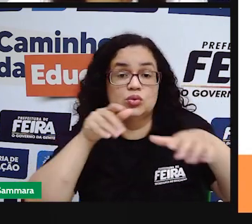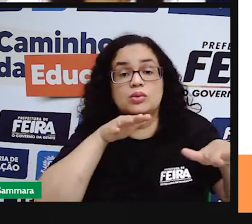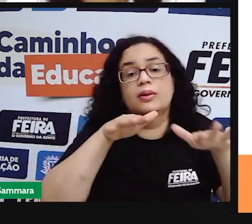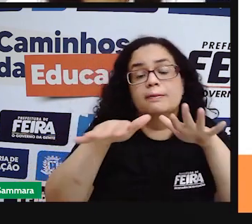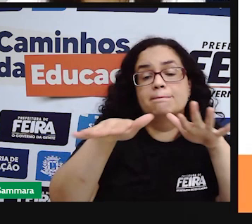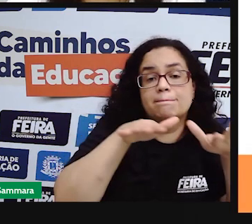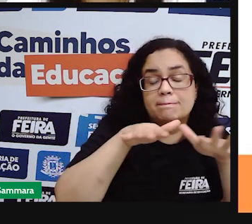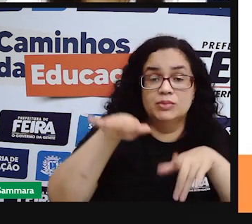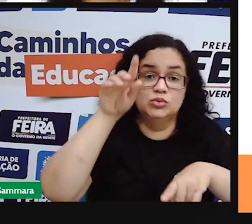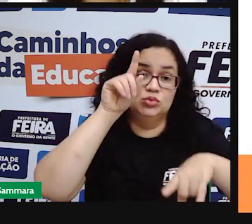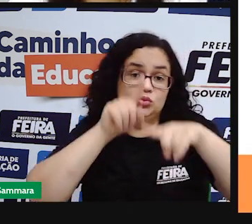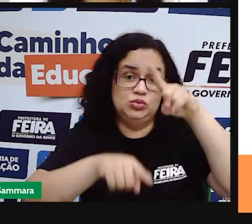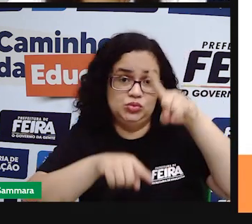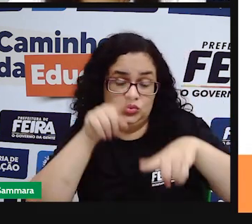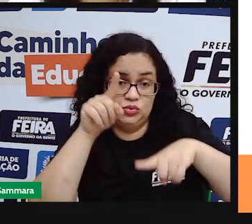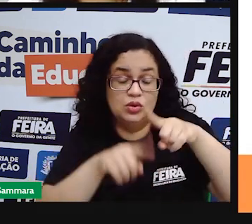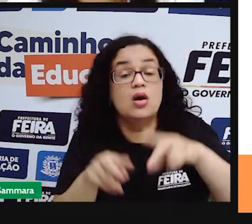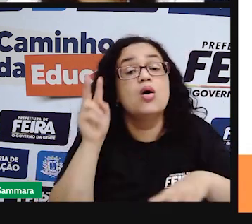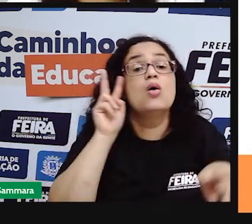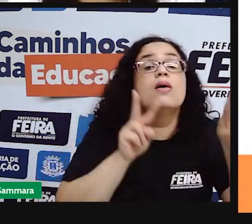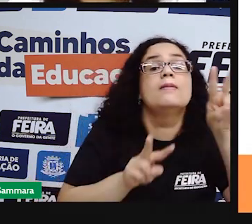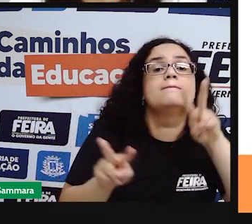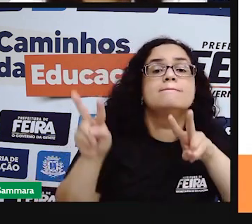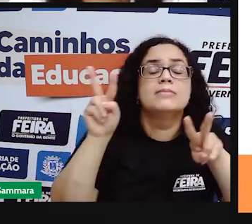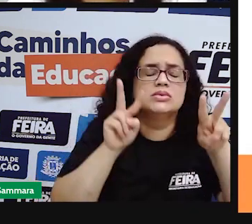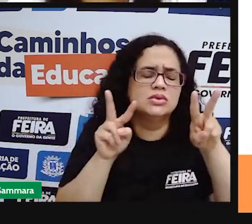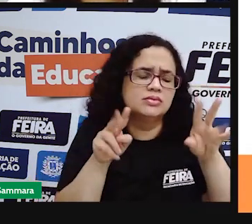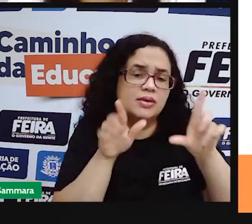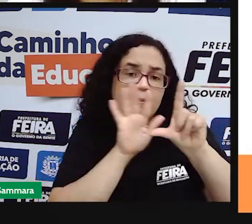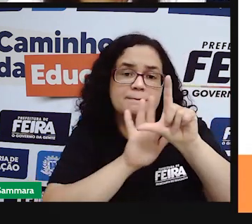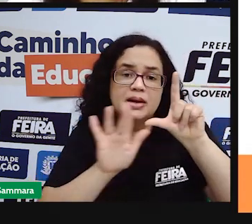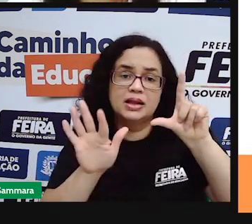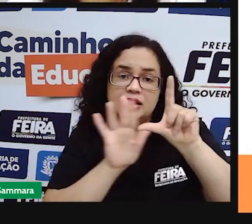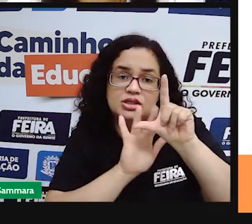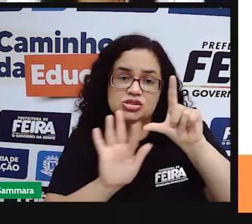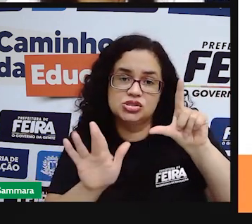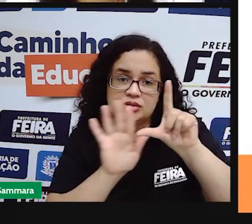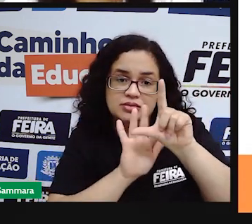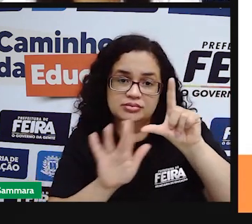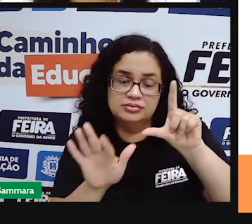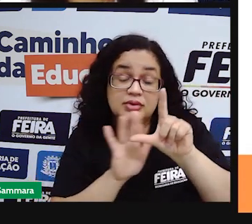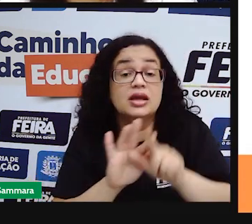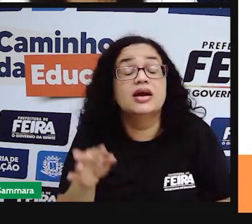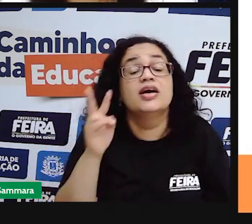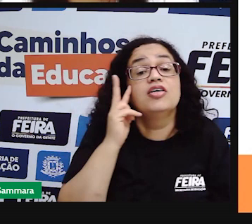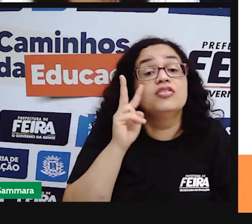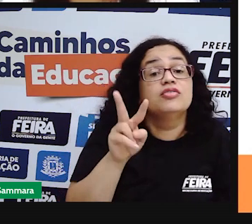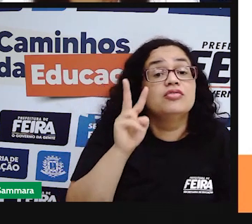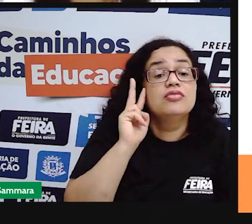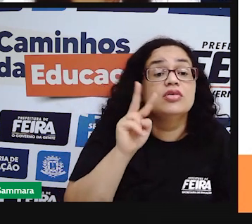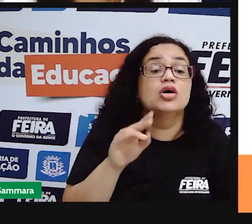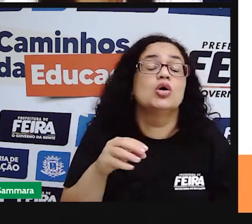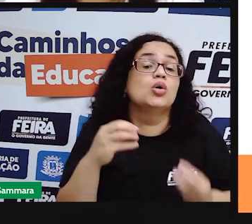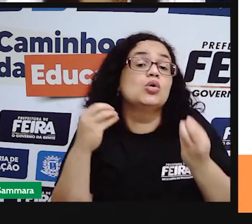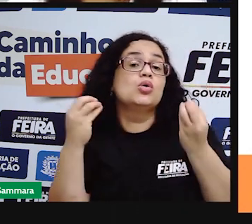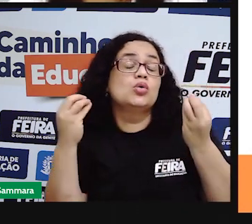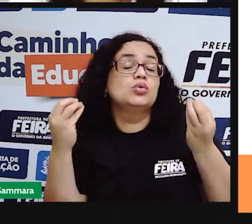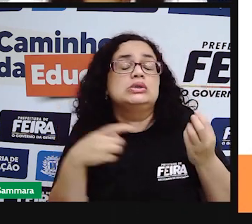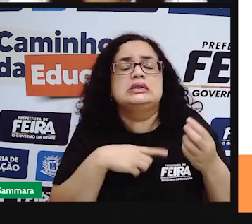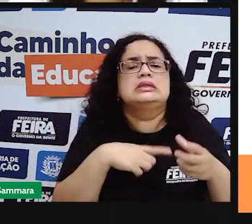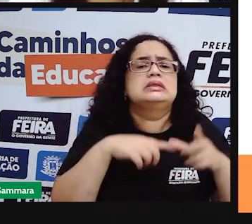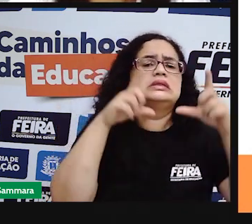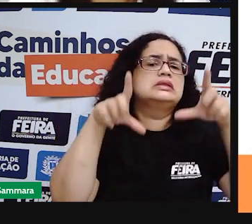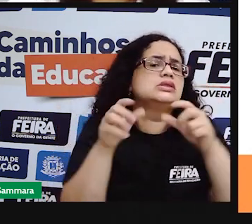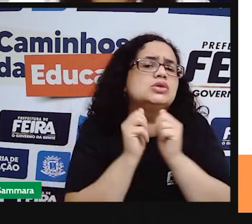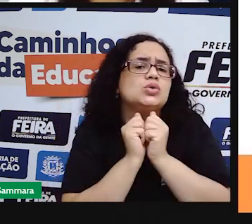movimentação de objetos. Observem aí a legenda e a gente vai tentar identificar onde estaria, né? Ou